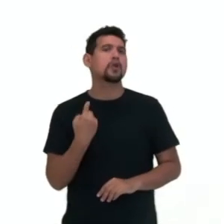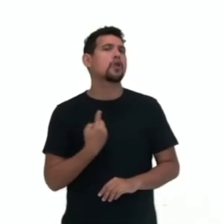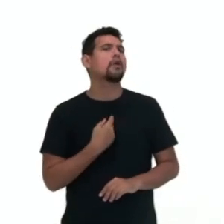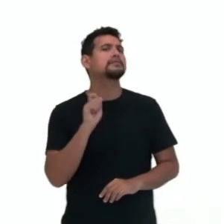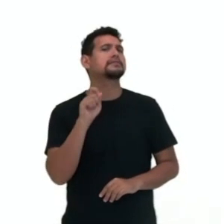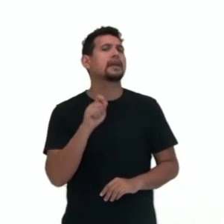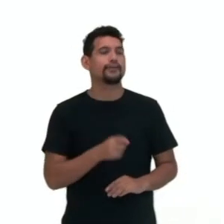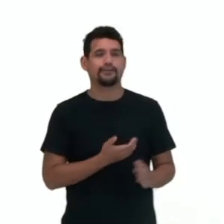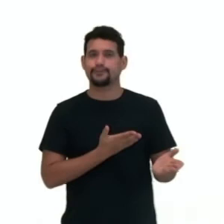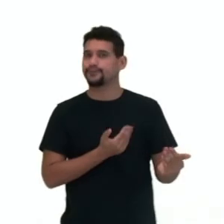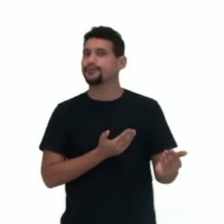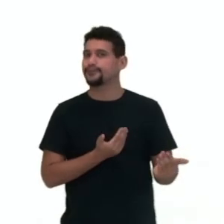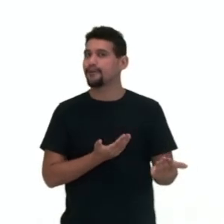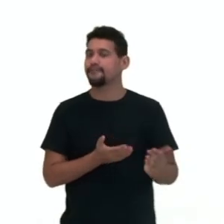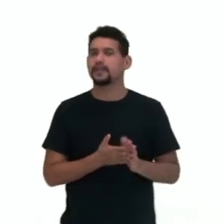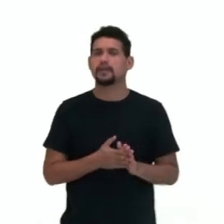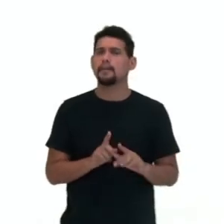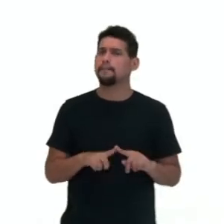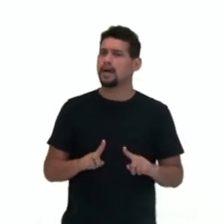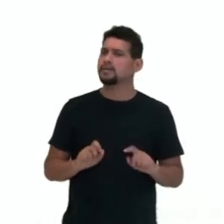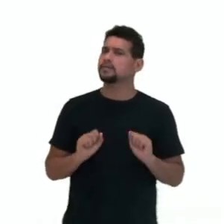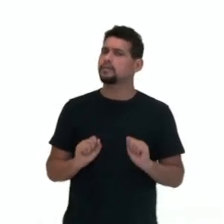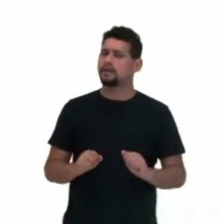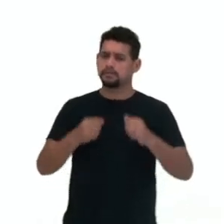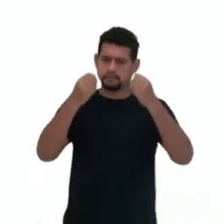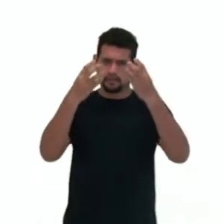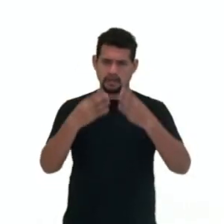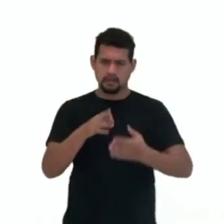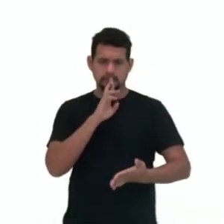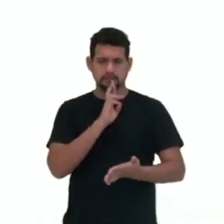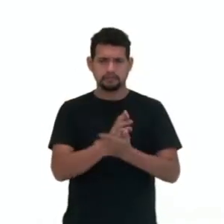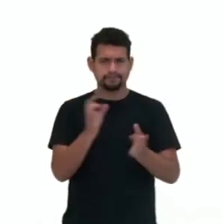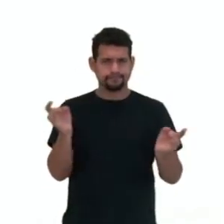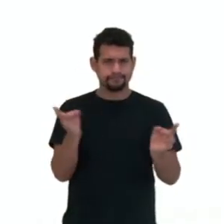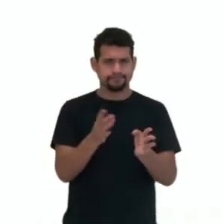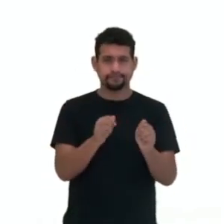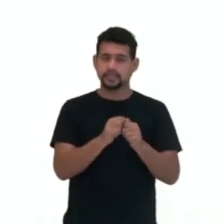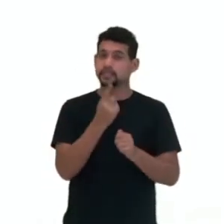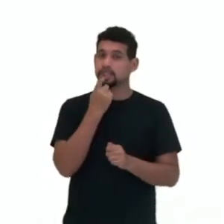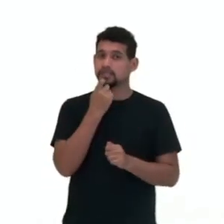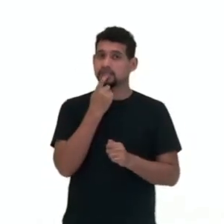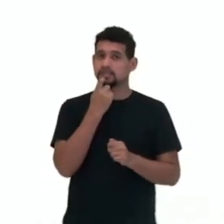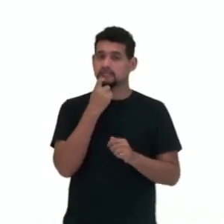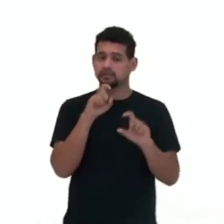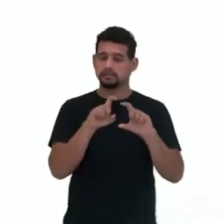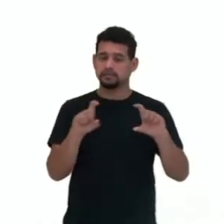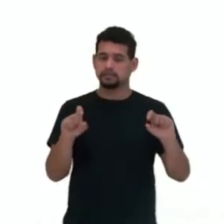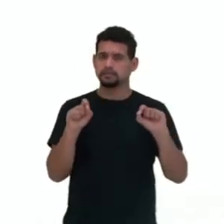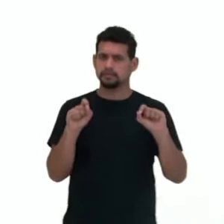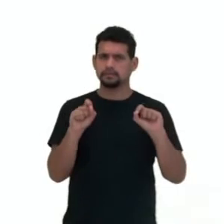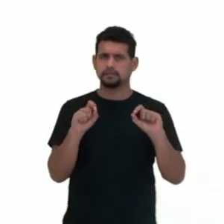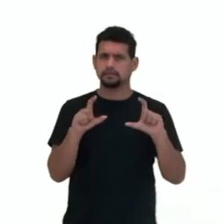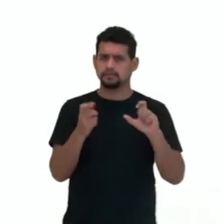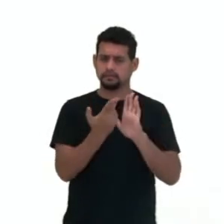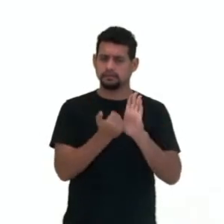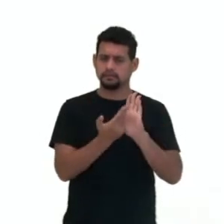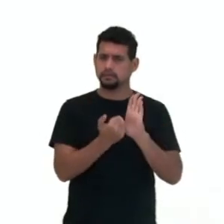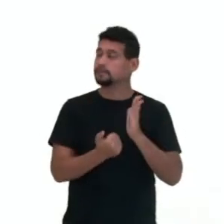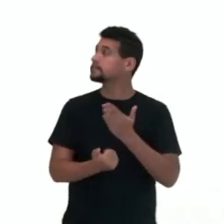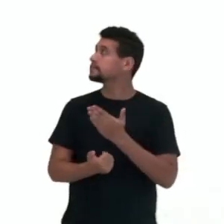os jovens. Então eu poderia sintetizar a resposta como eu fiz aqui em vermelho, ó. Aqui na iconografia, né?